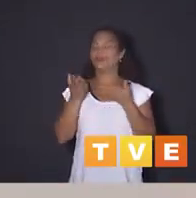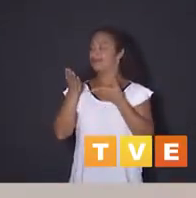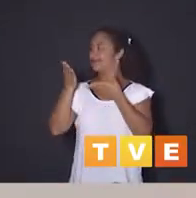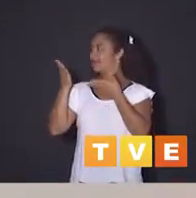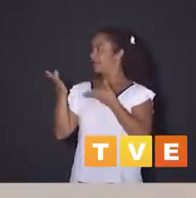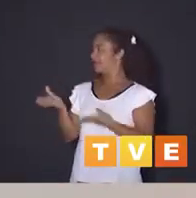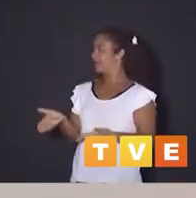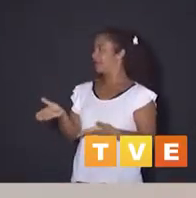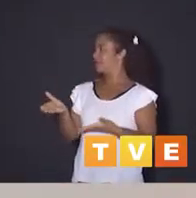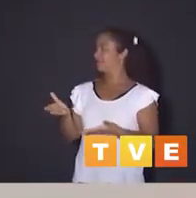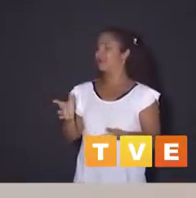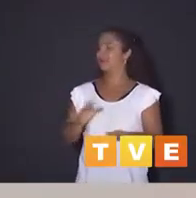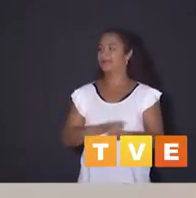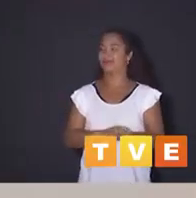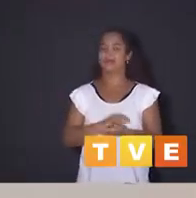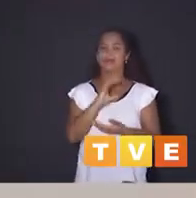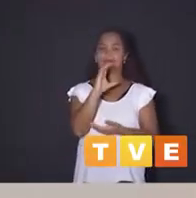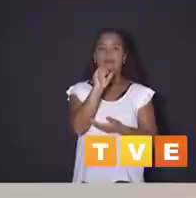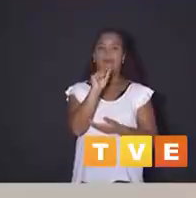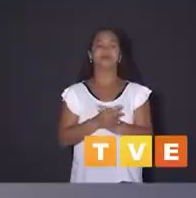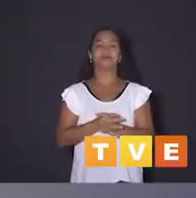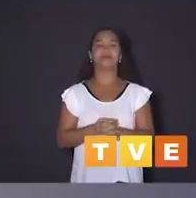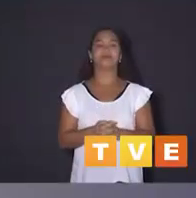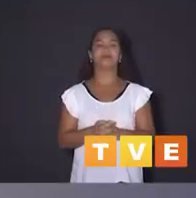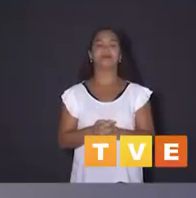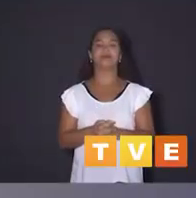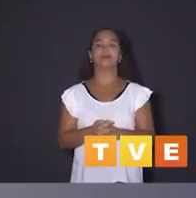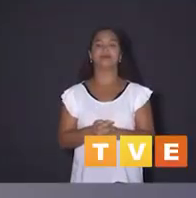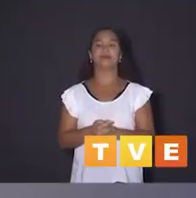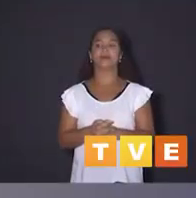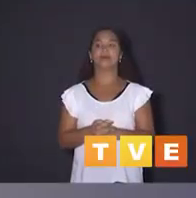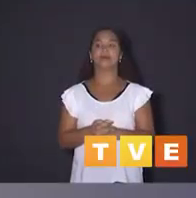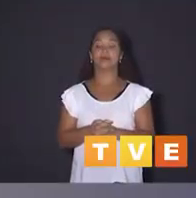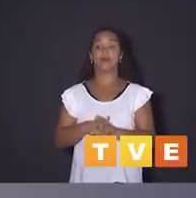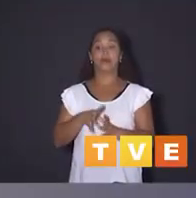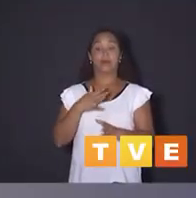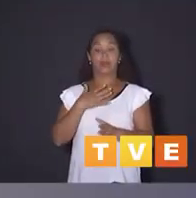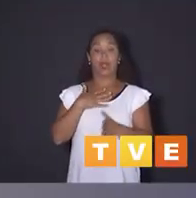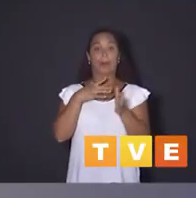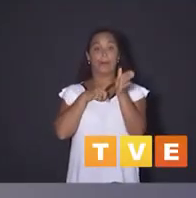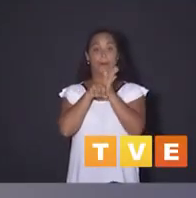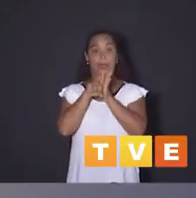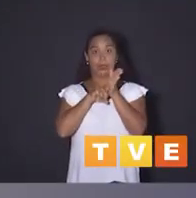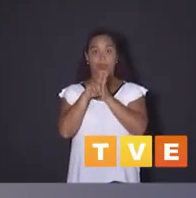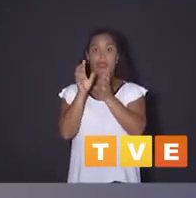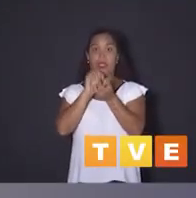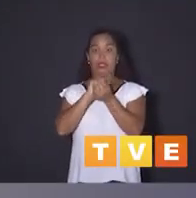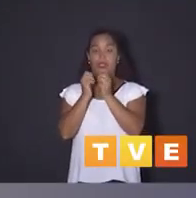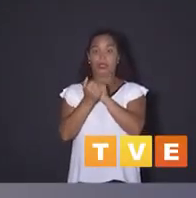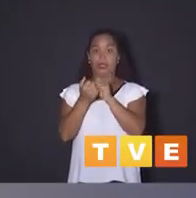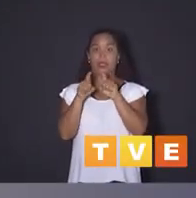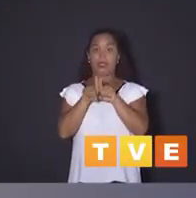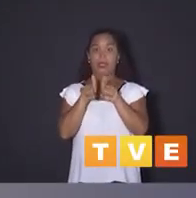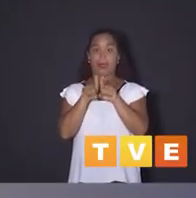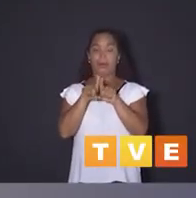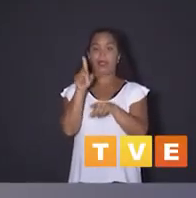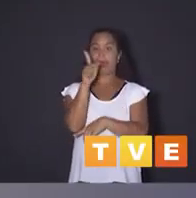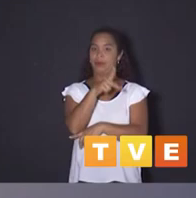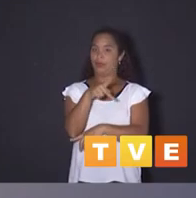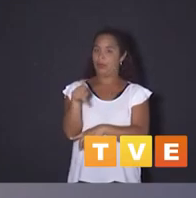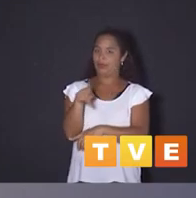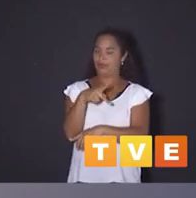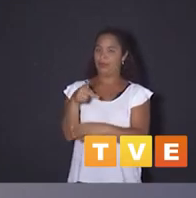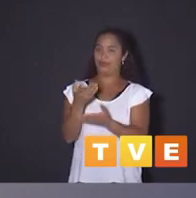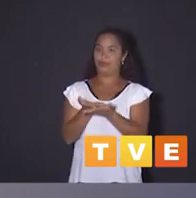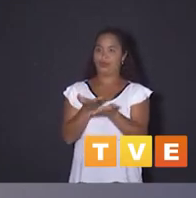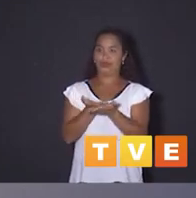palco o design de moda carol barreto além de artista e pesquisador eu sou professora do departamento de estudos feministas